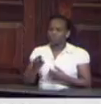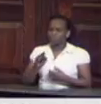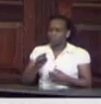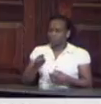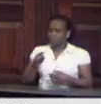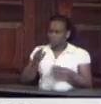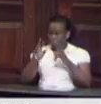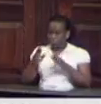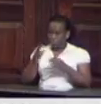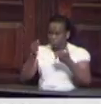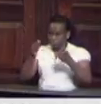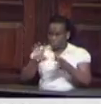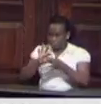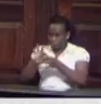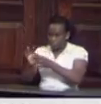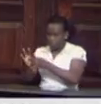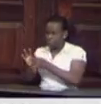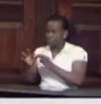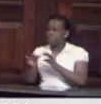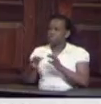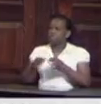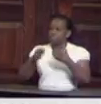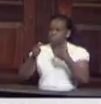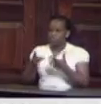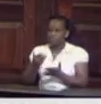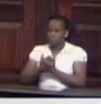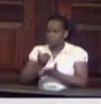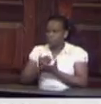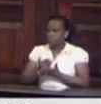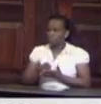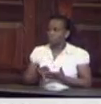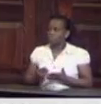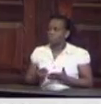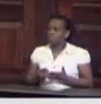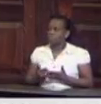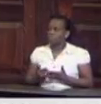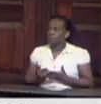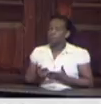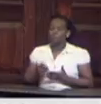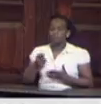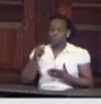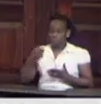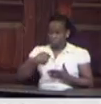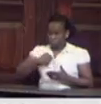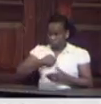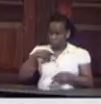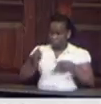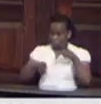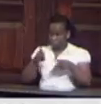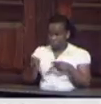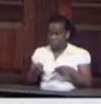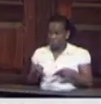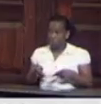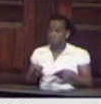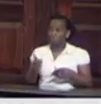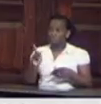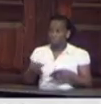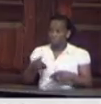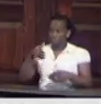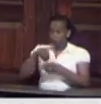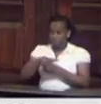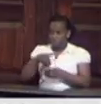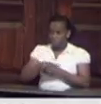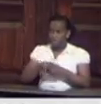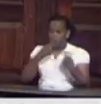linha de raciocínio, dizer mais uma coisa. Se ser populista é